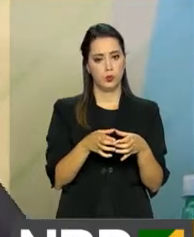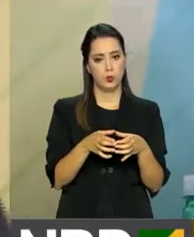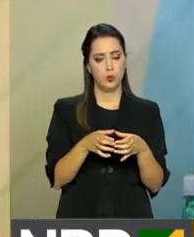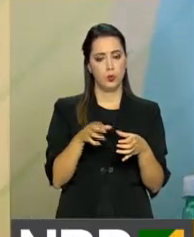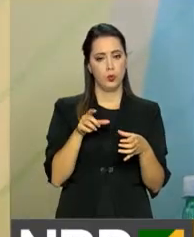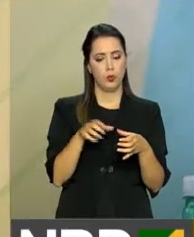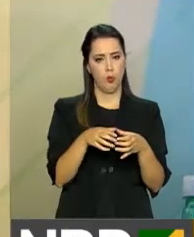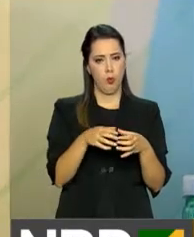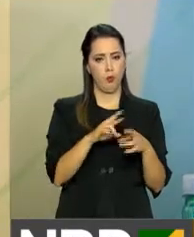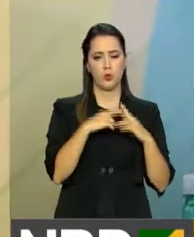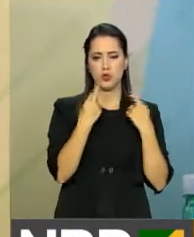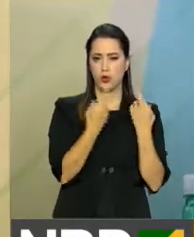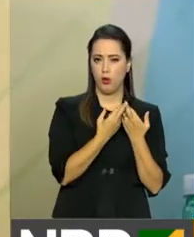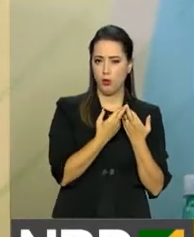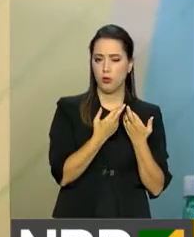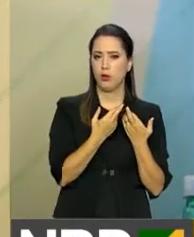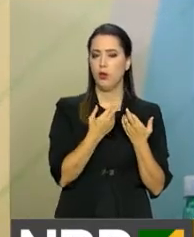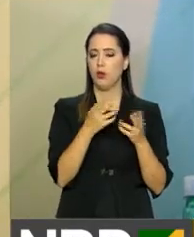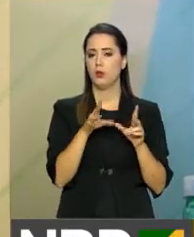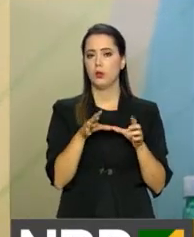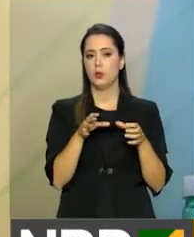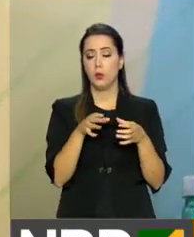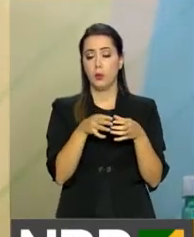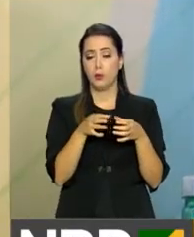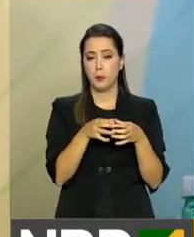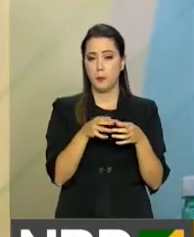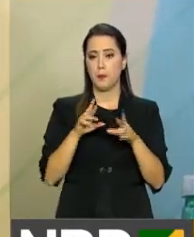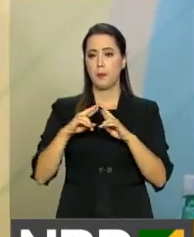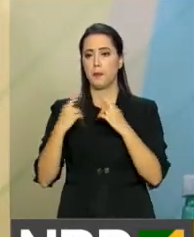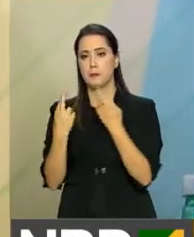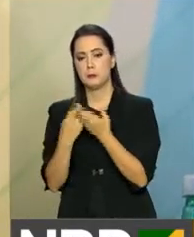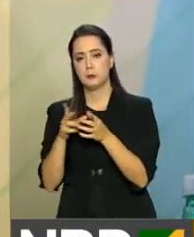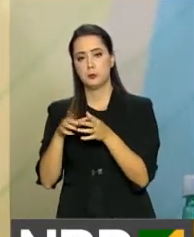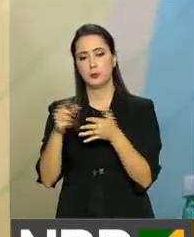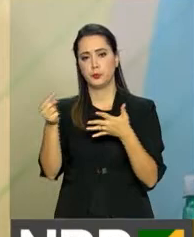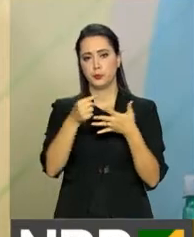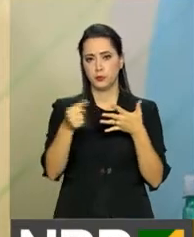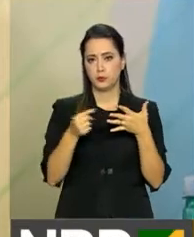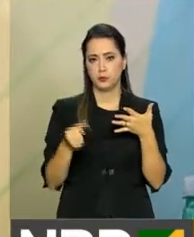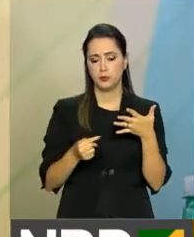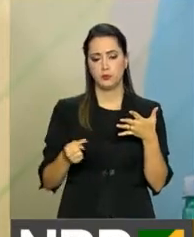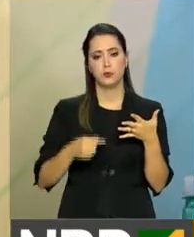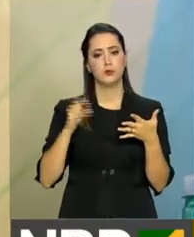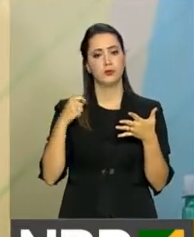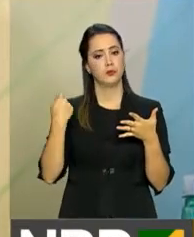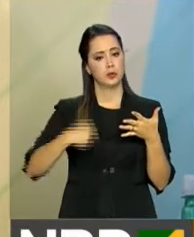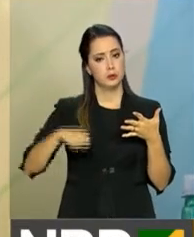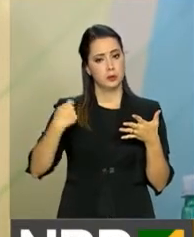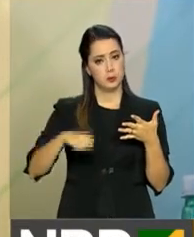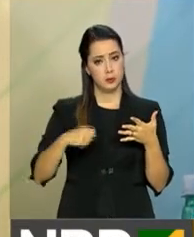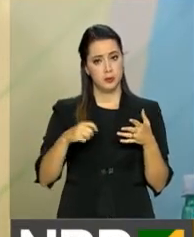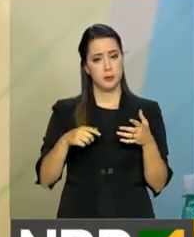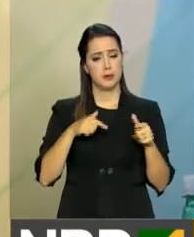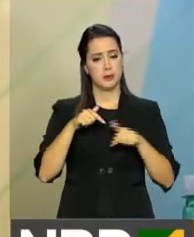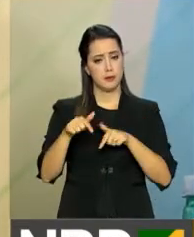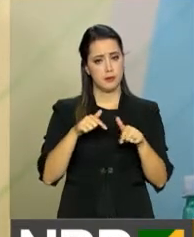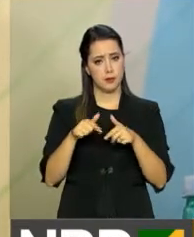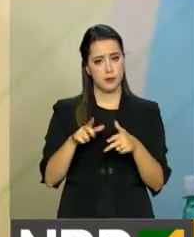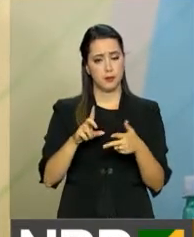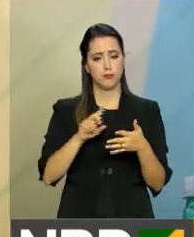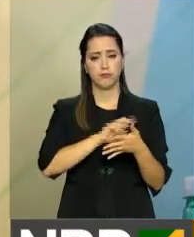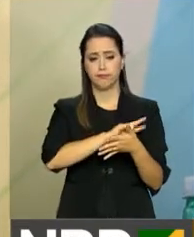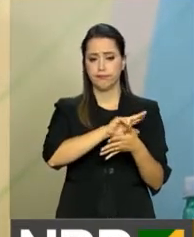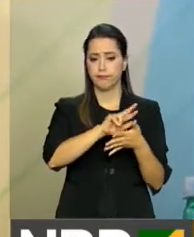destas reuniões parciais a resultar várias medidas de uma tal maneira que